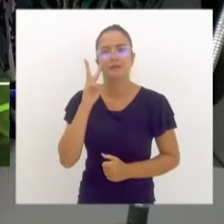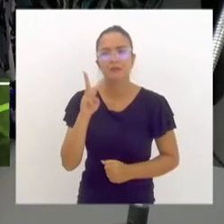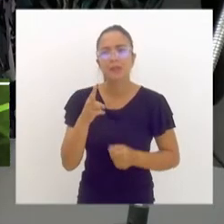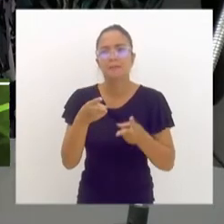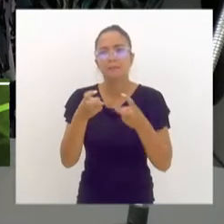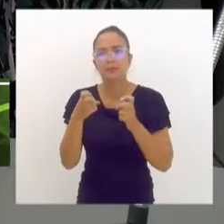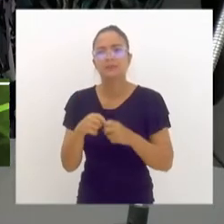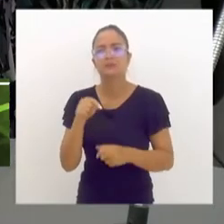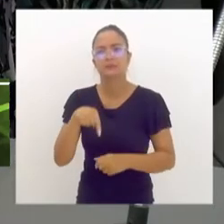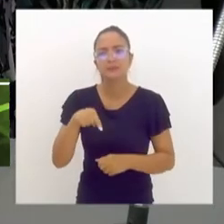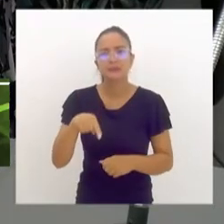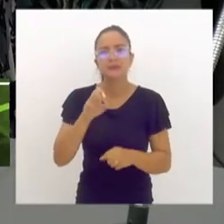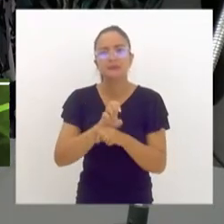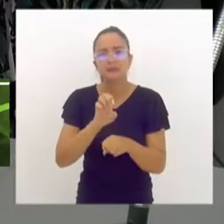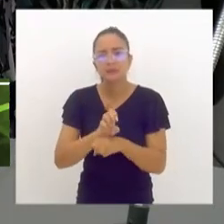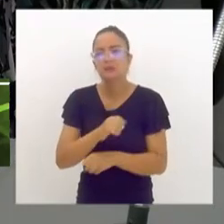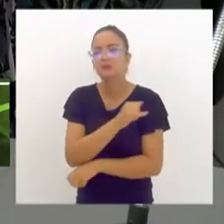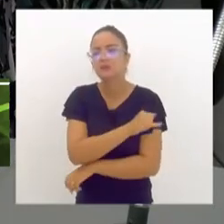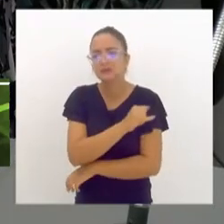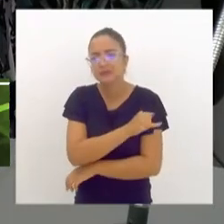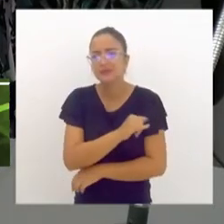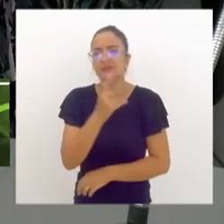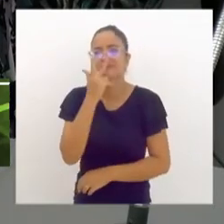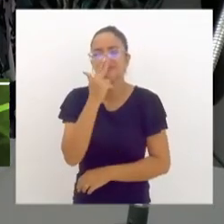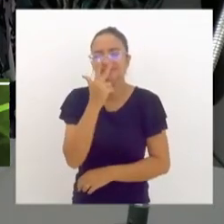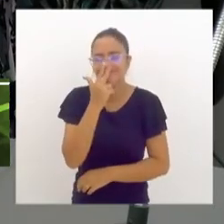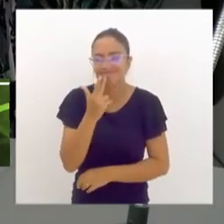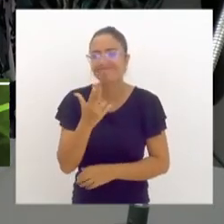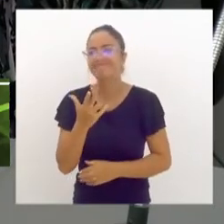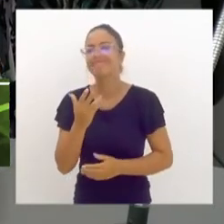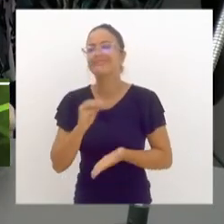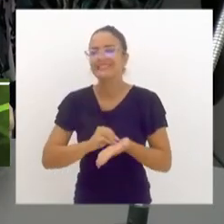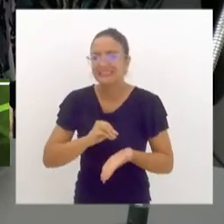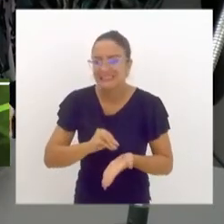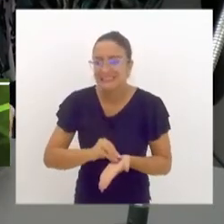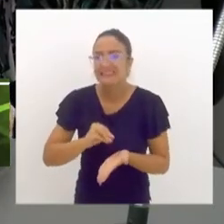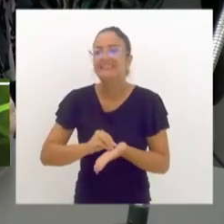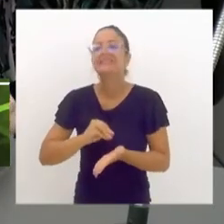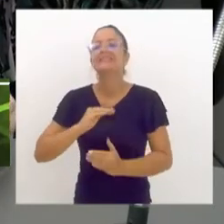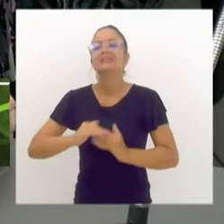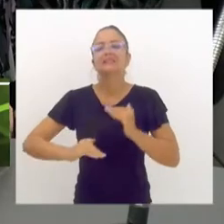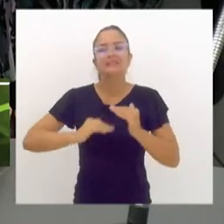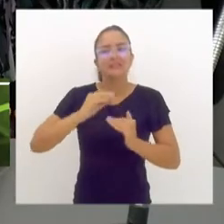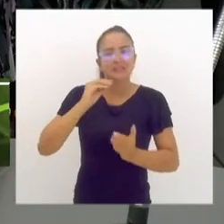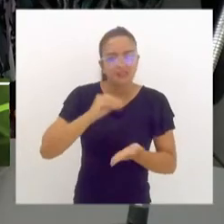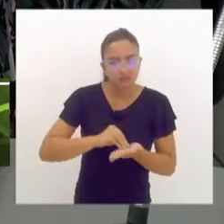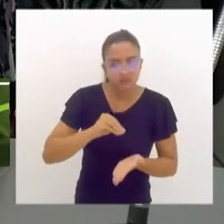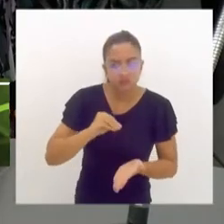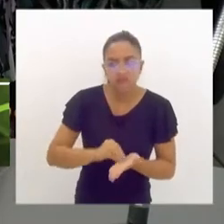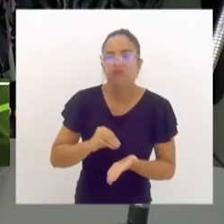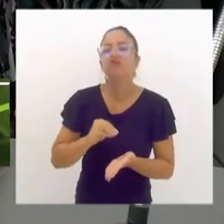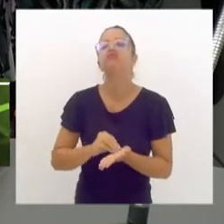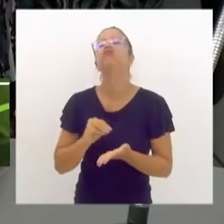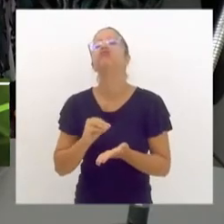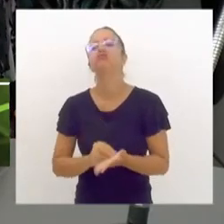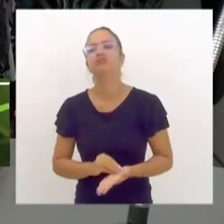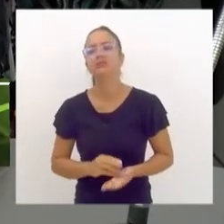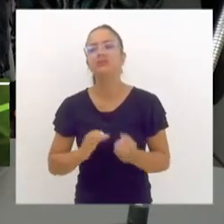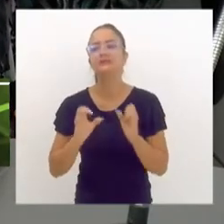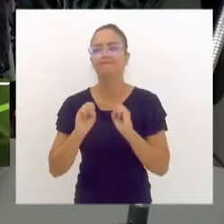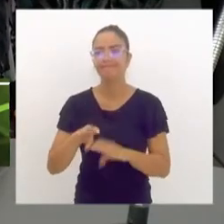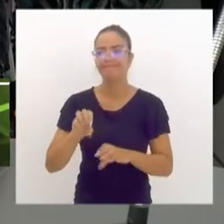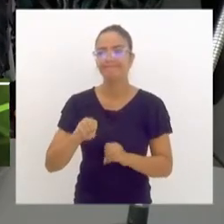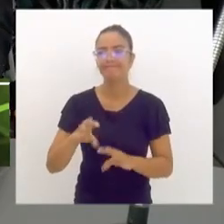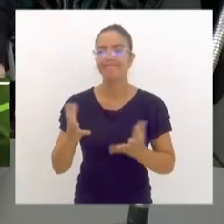Estado do Rio de Janeiro ainda é muito incipiente, caminhando aí para a gente assegurar uma educação de qualidade para os